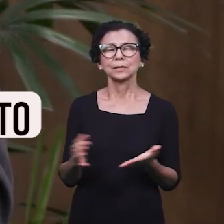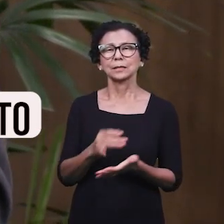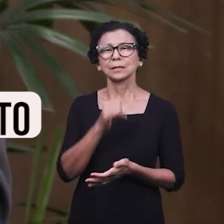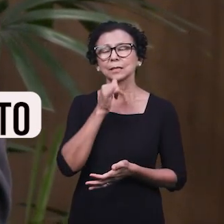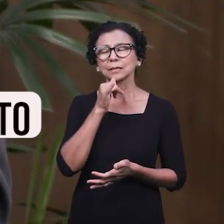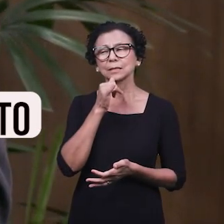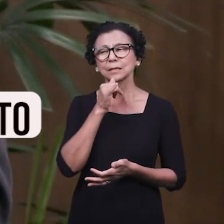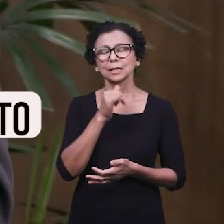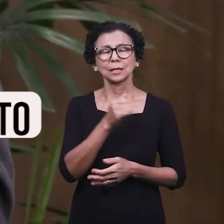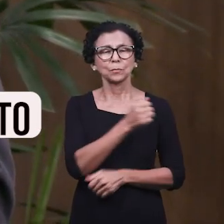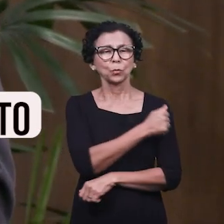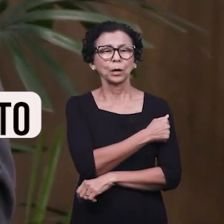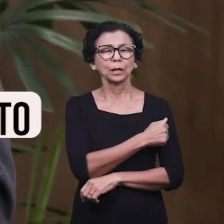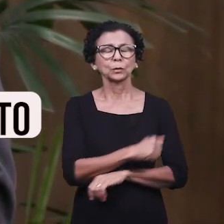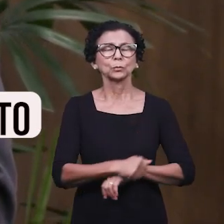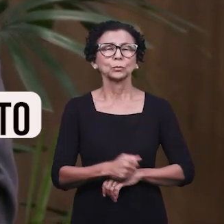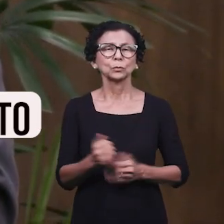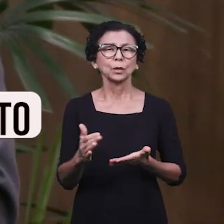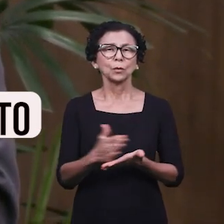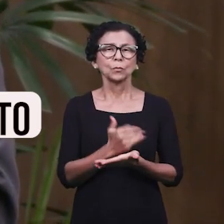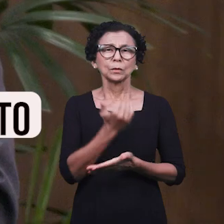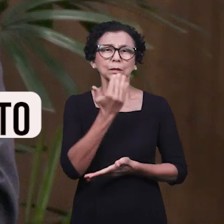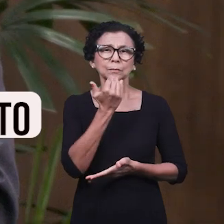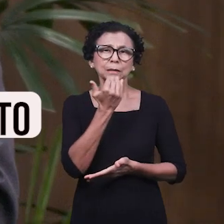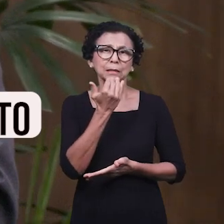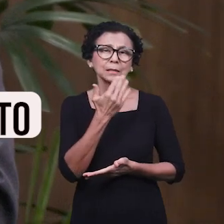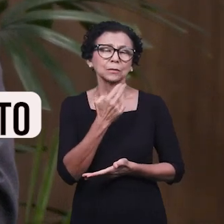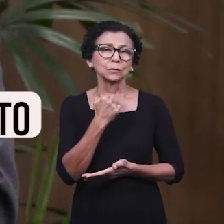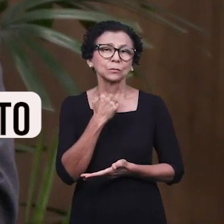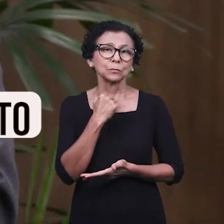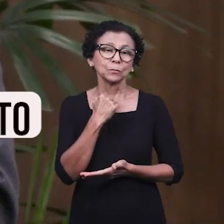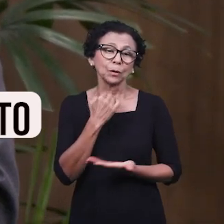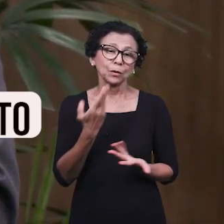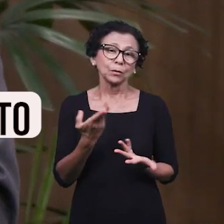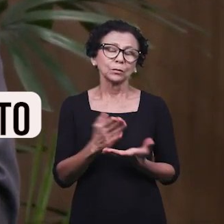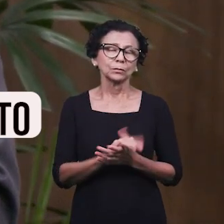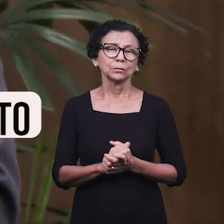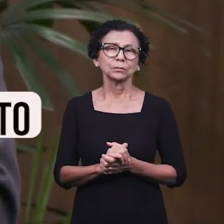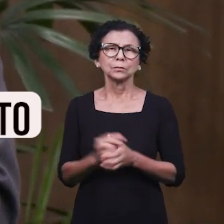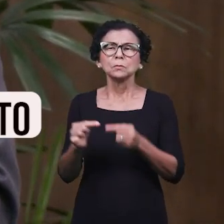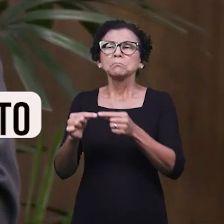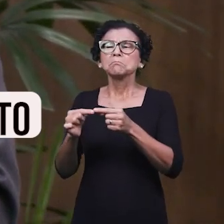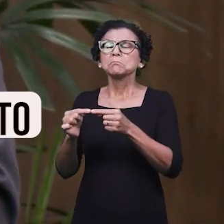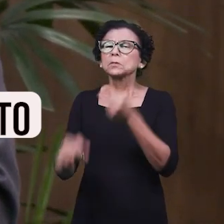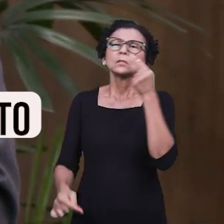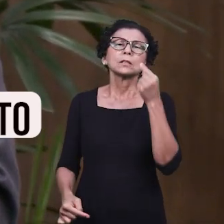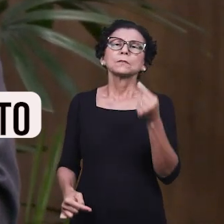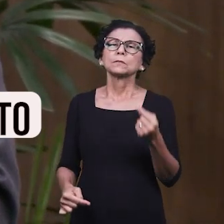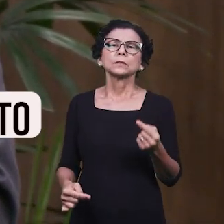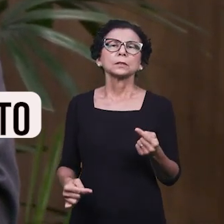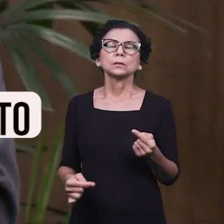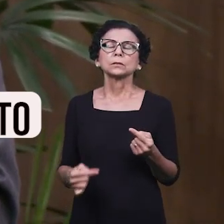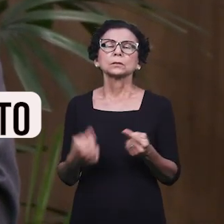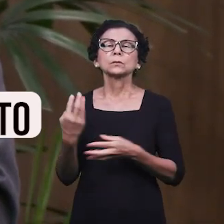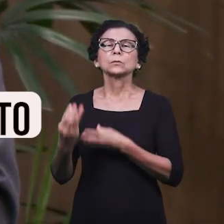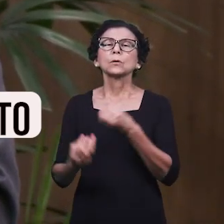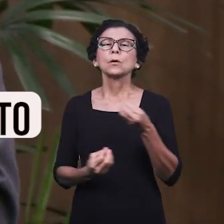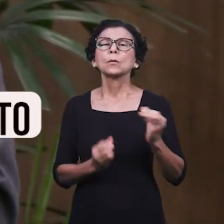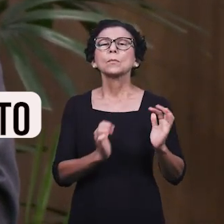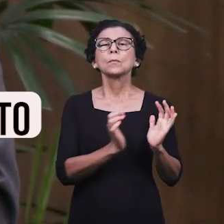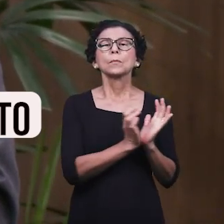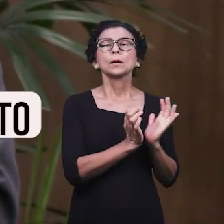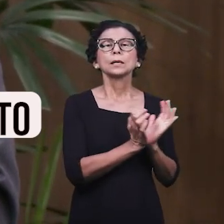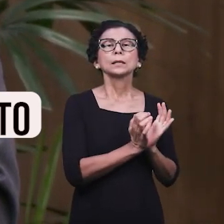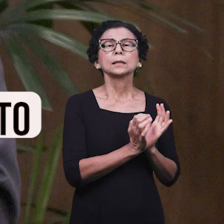próprio estudante, ou outros tipos de desafios, né? Então, como que a equipe, né, escolar ela pode